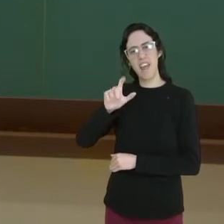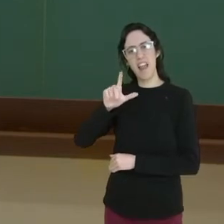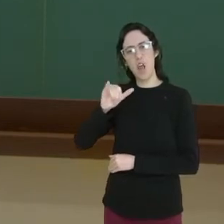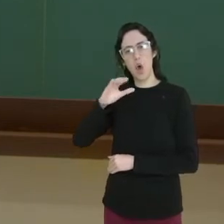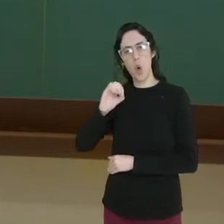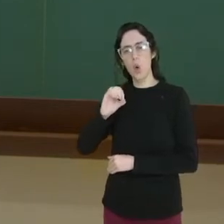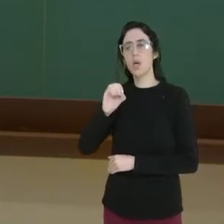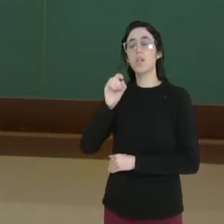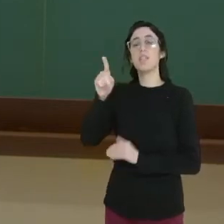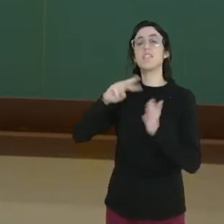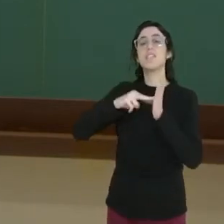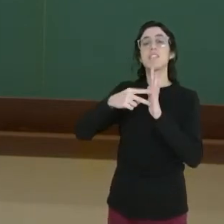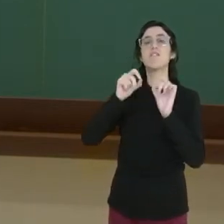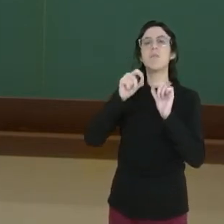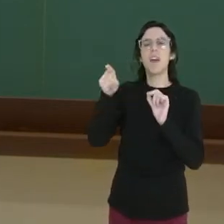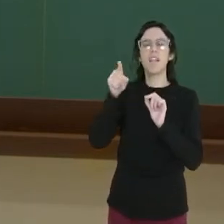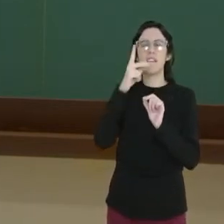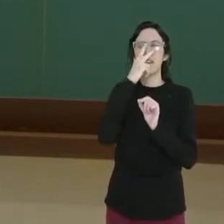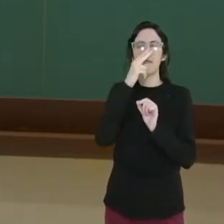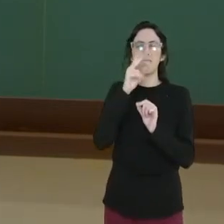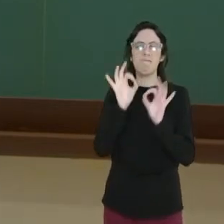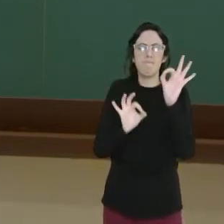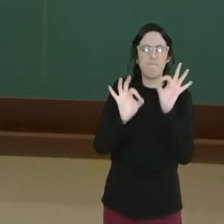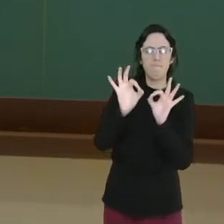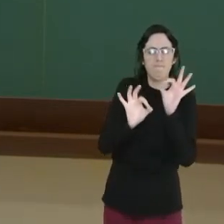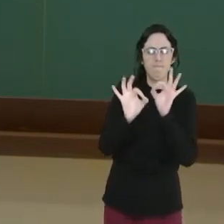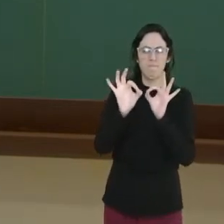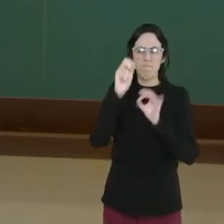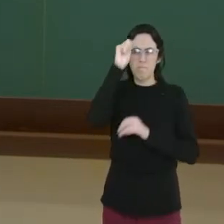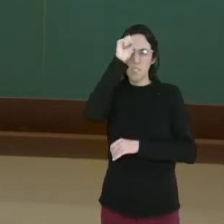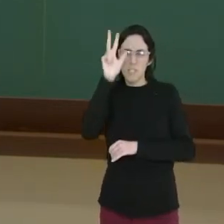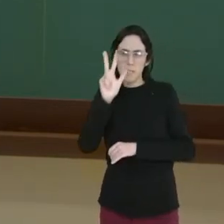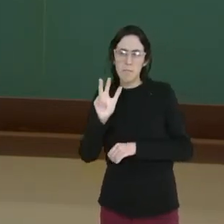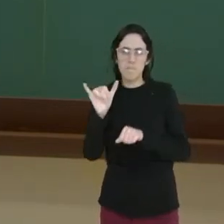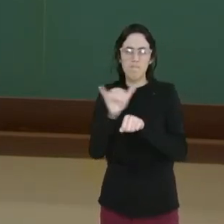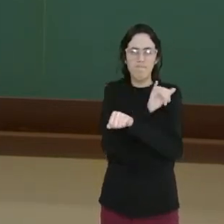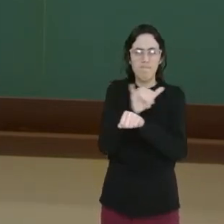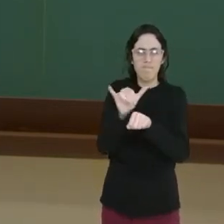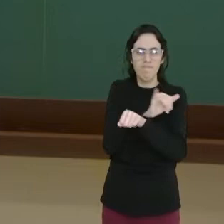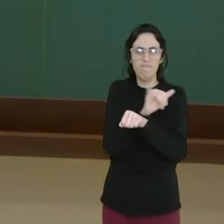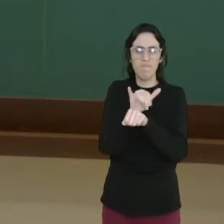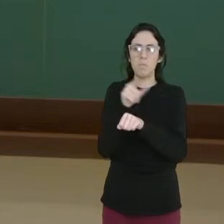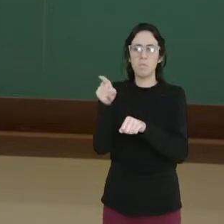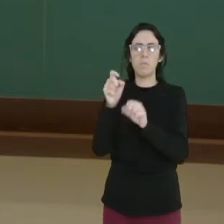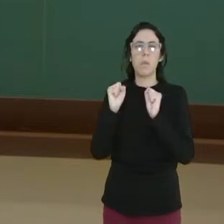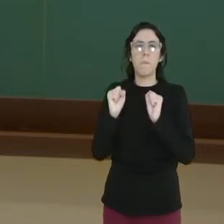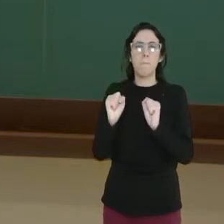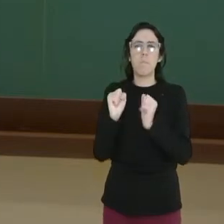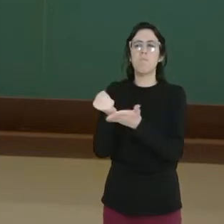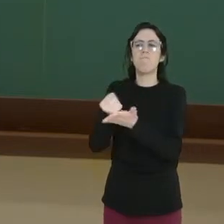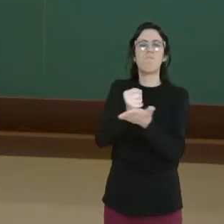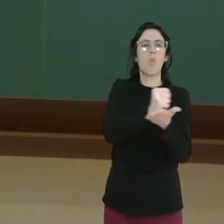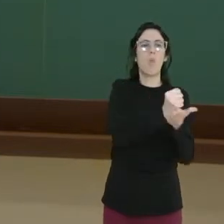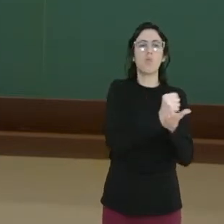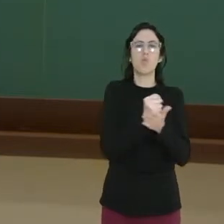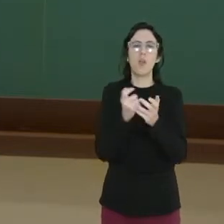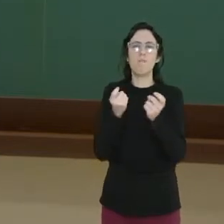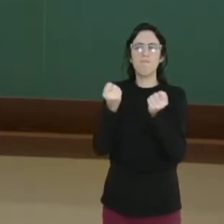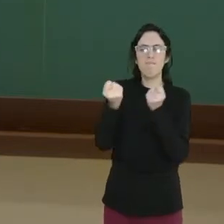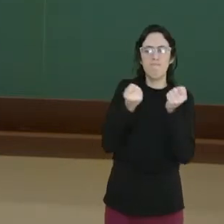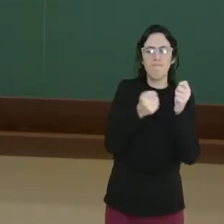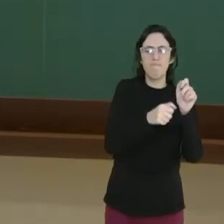é manipuladora, inescrupulosa e que pode fazer qualquer coisa para atingir os